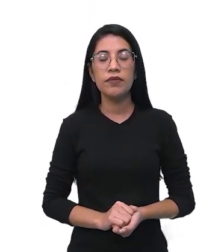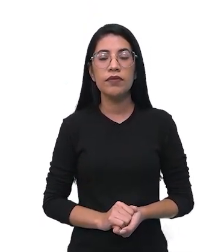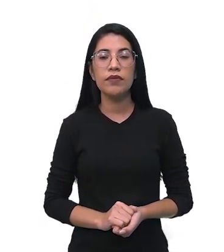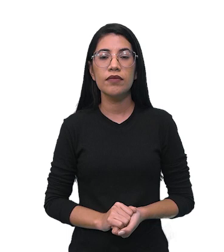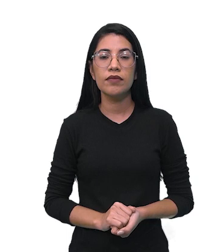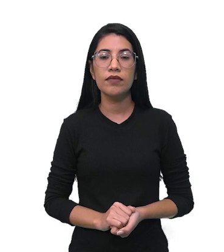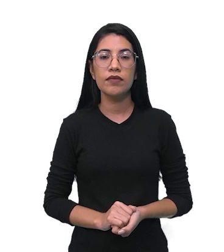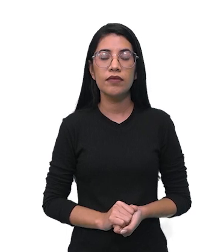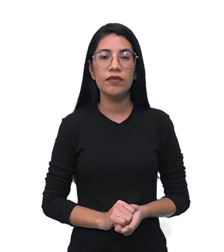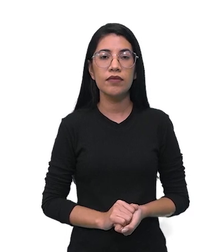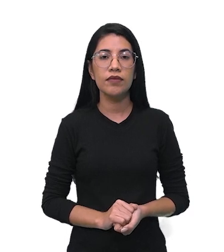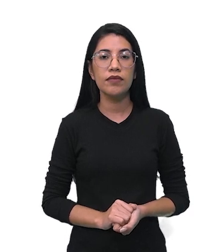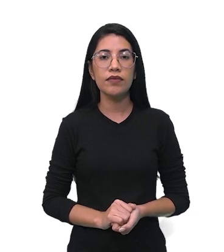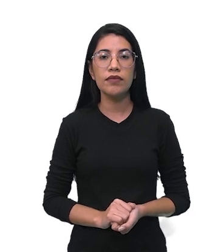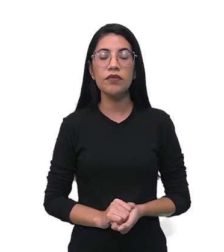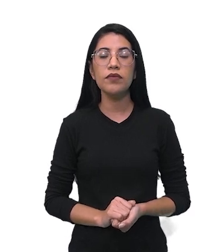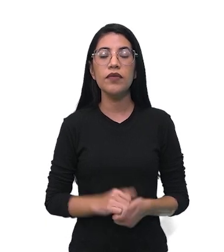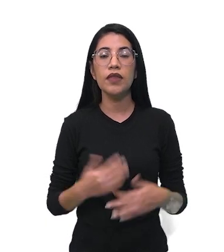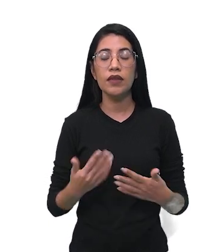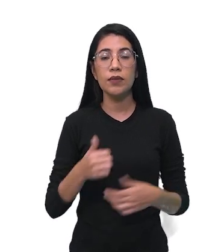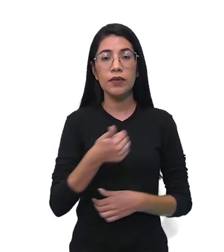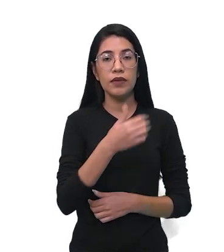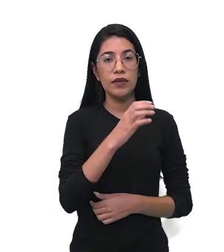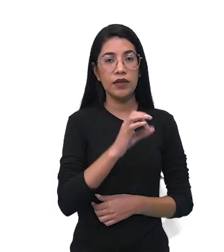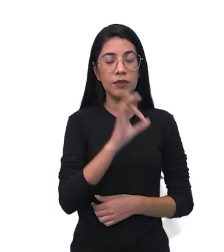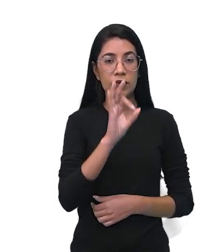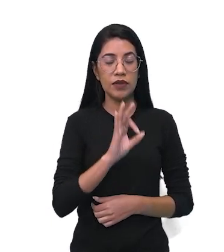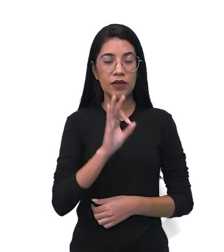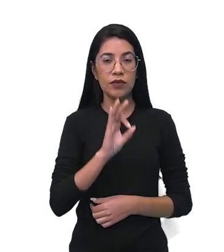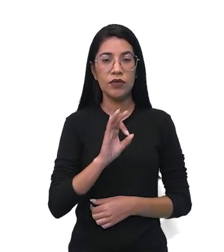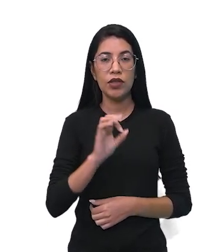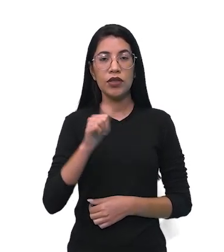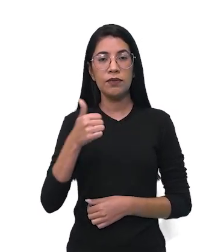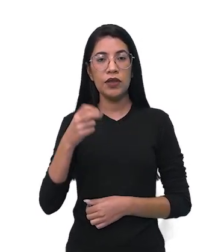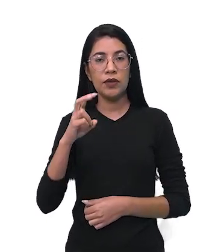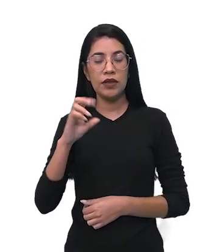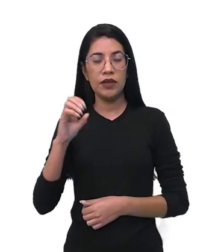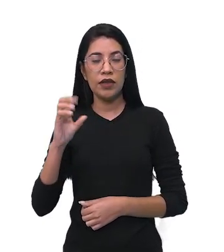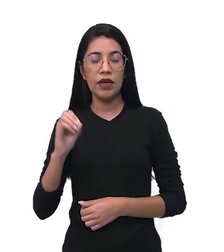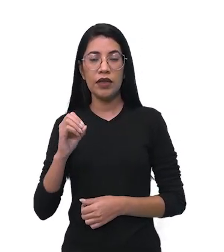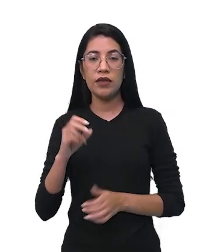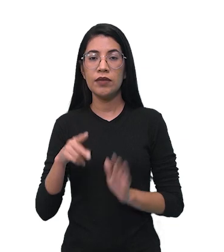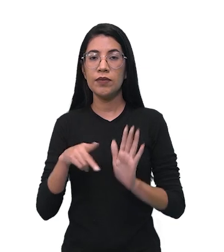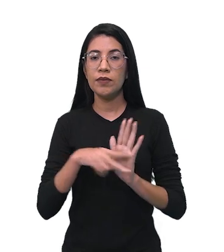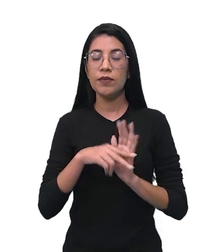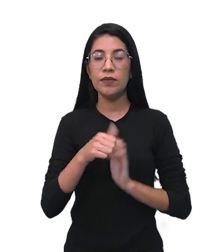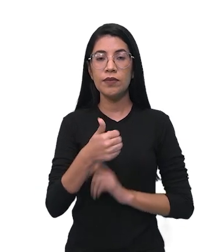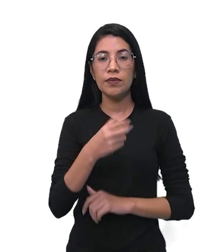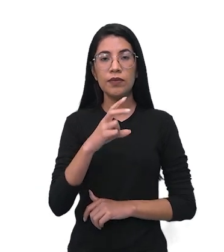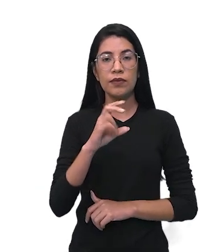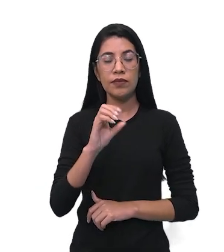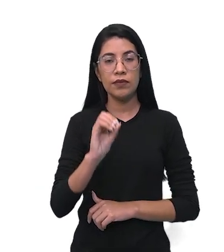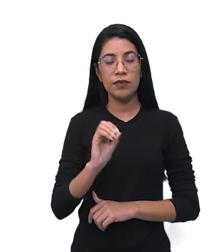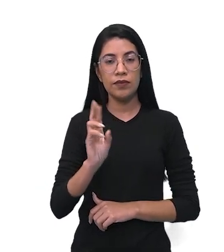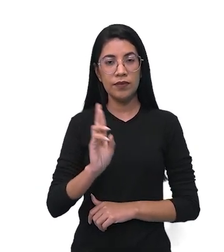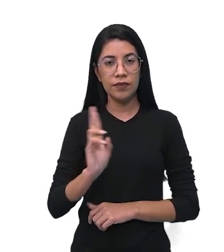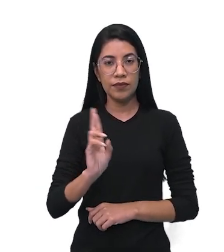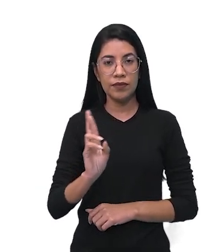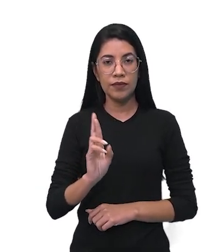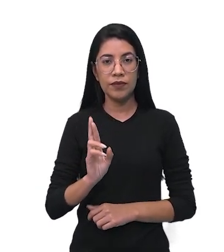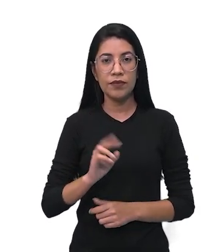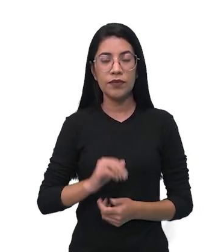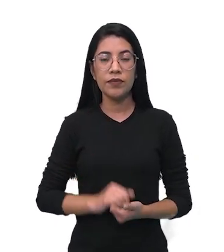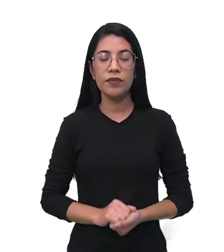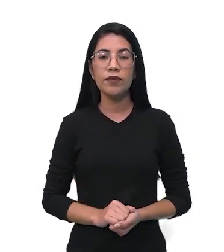10% de 1.500 equivale a R$150, então nós